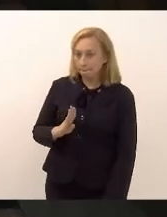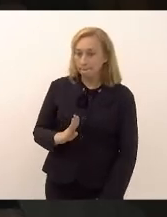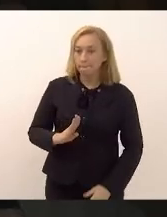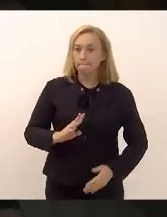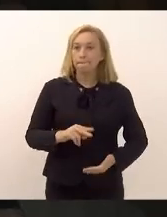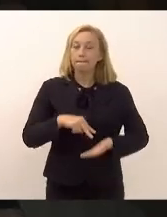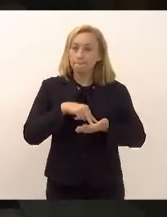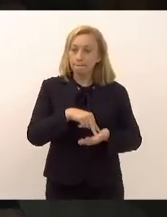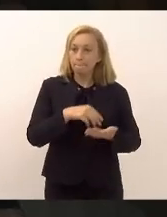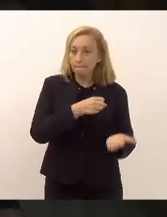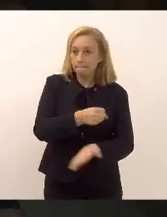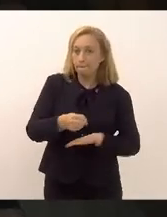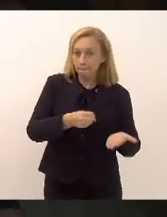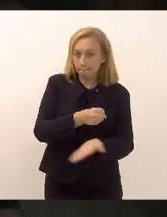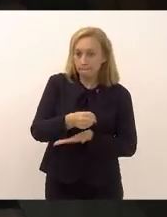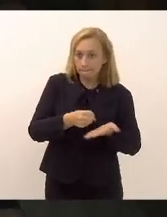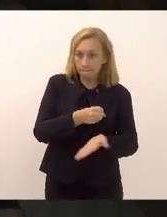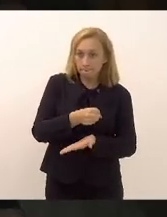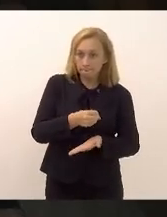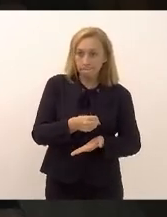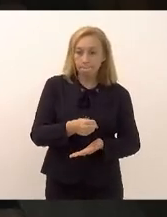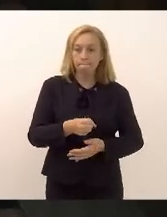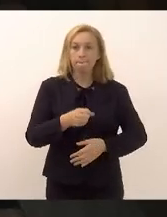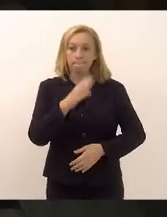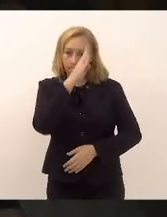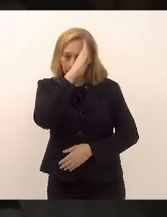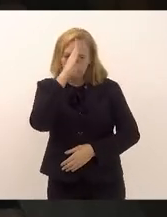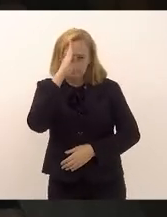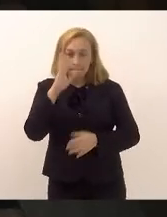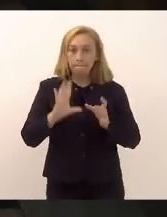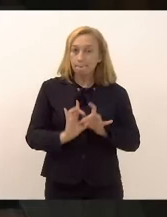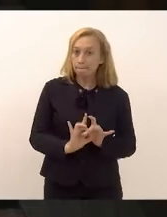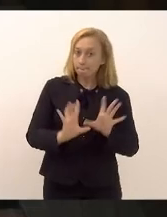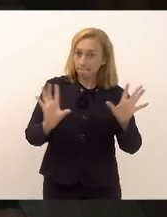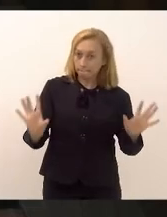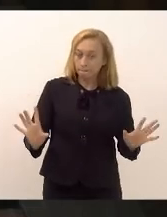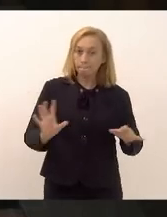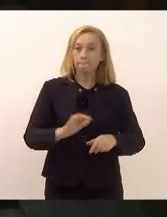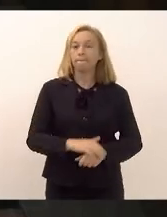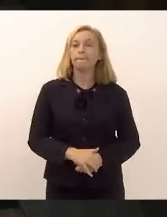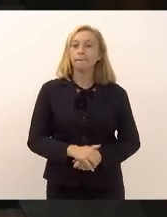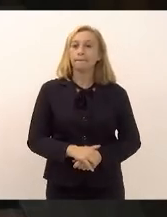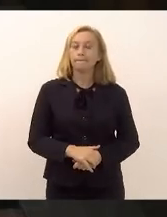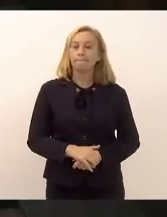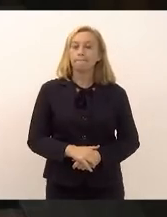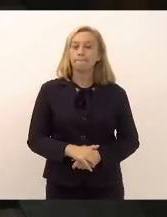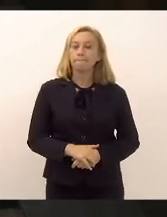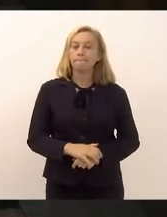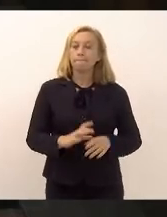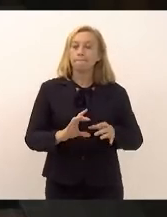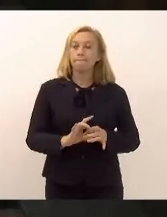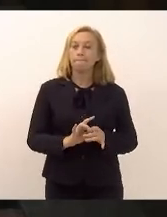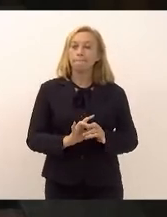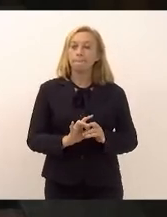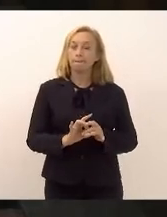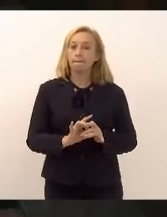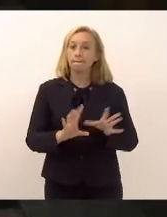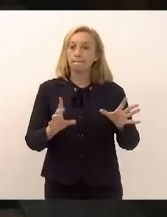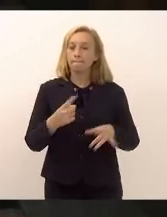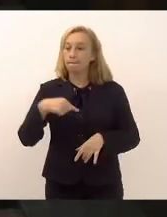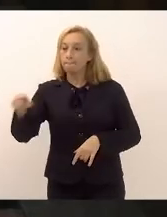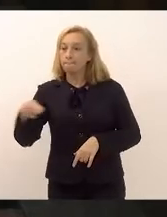pilares. O pilar da excelência acadêmica, da democracia, da laicidade,